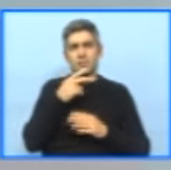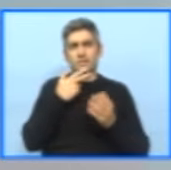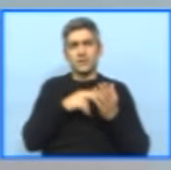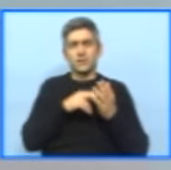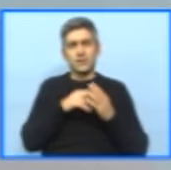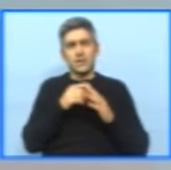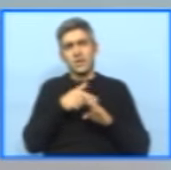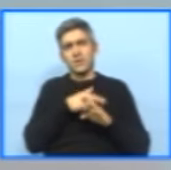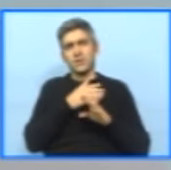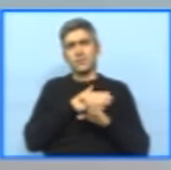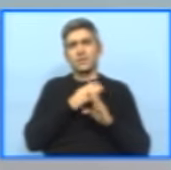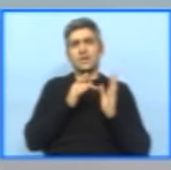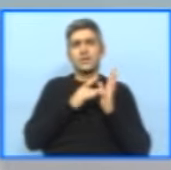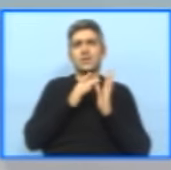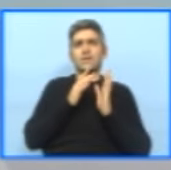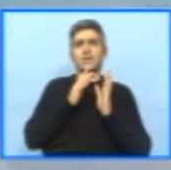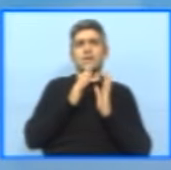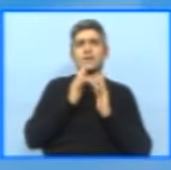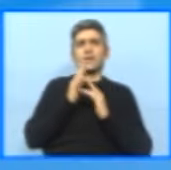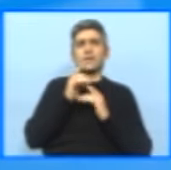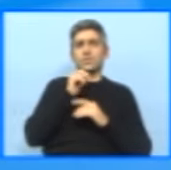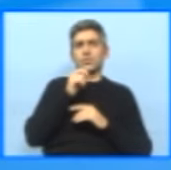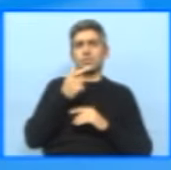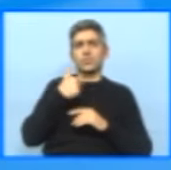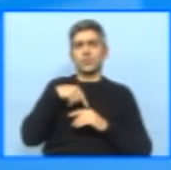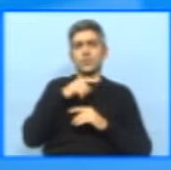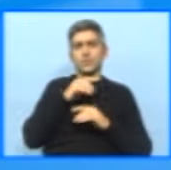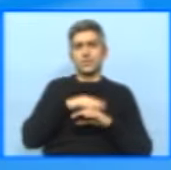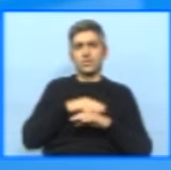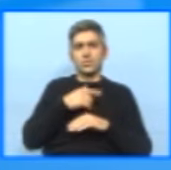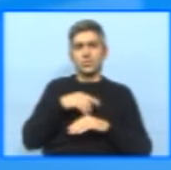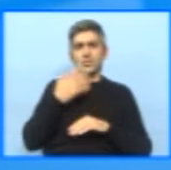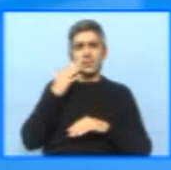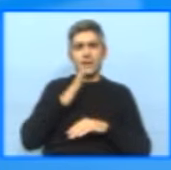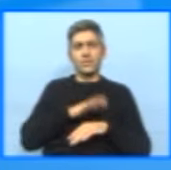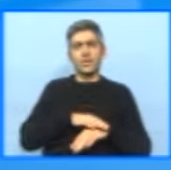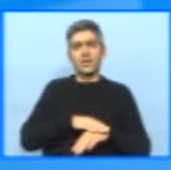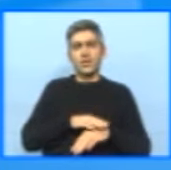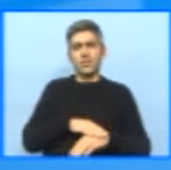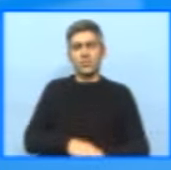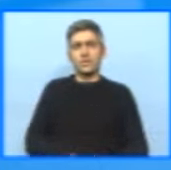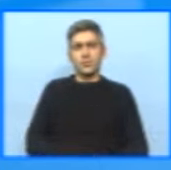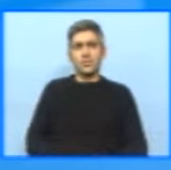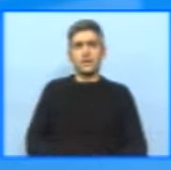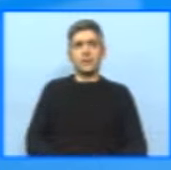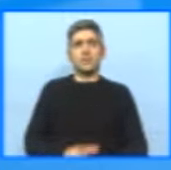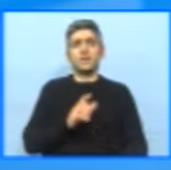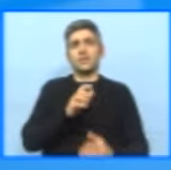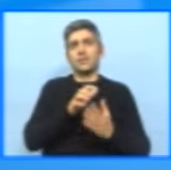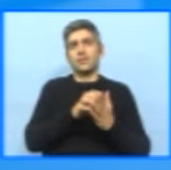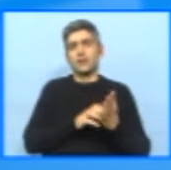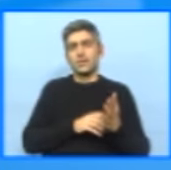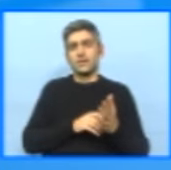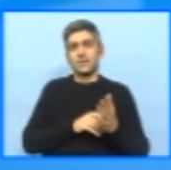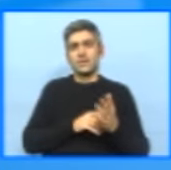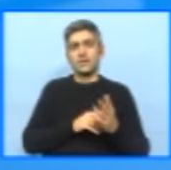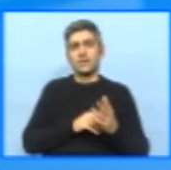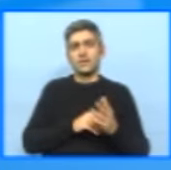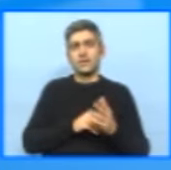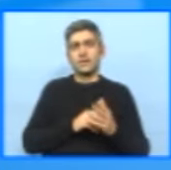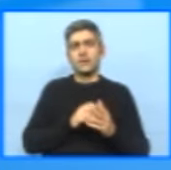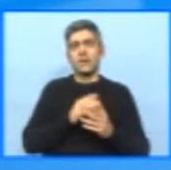tempos: Cristo morreu por nós quando éramos ainda pecadores. Portanto, eu penso que é o texto que nós fomos justificados pela